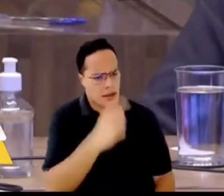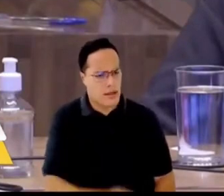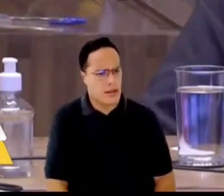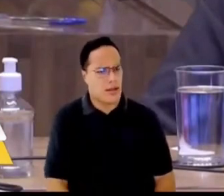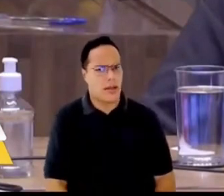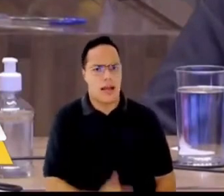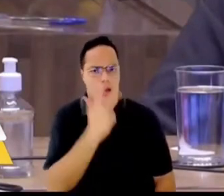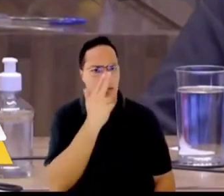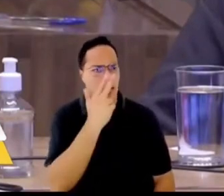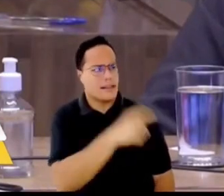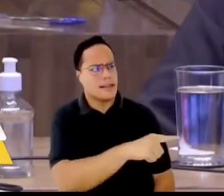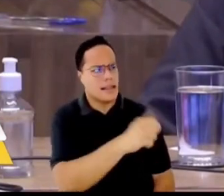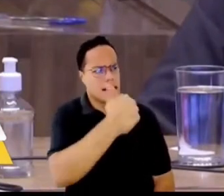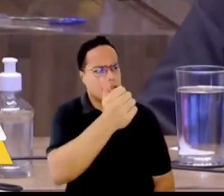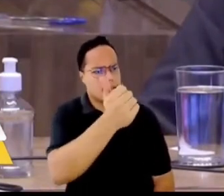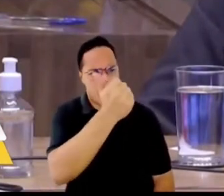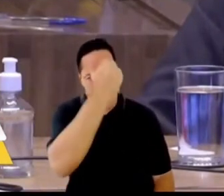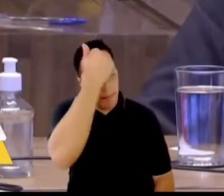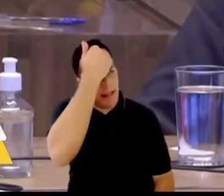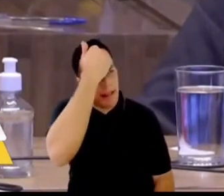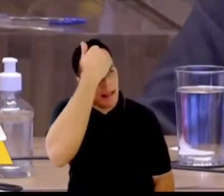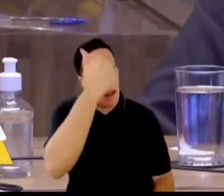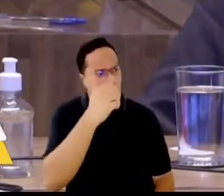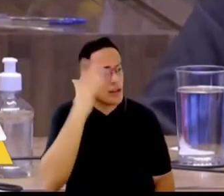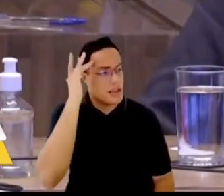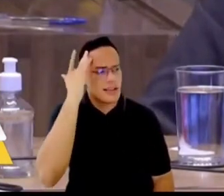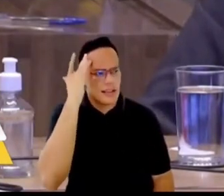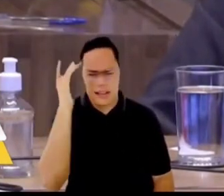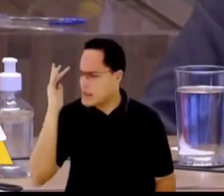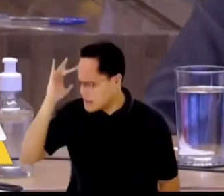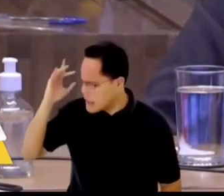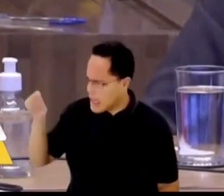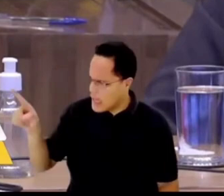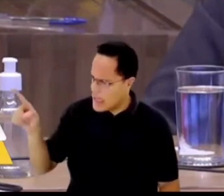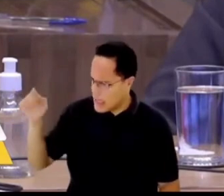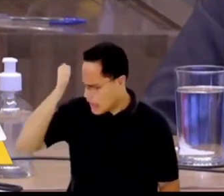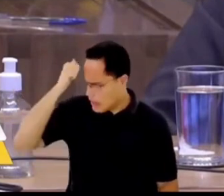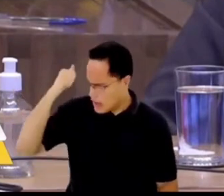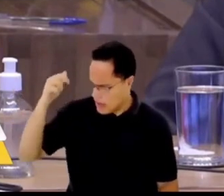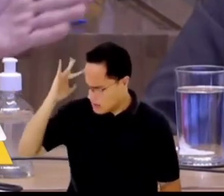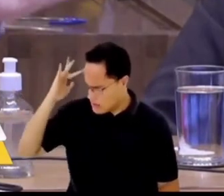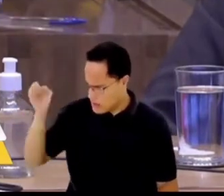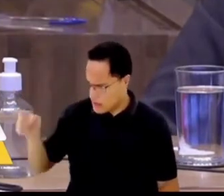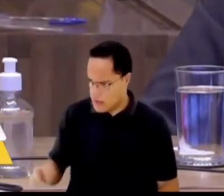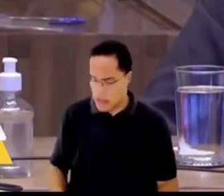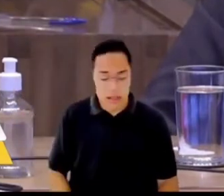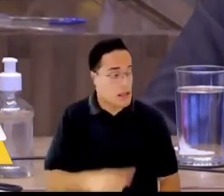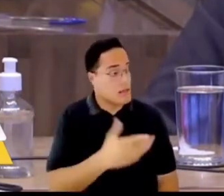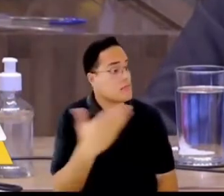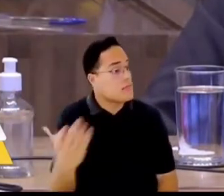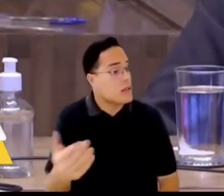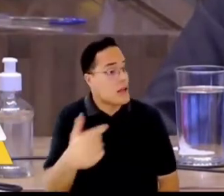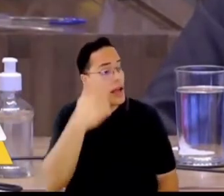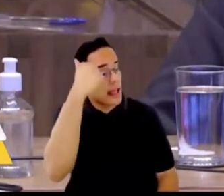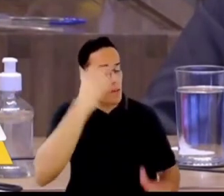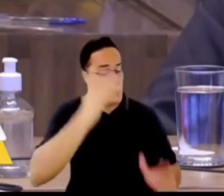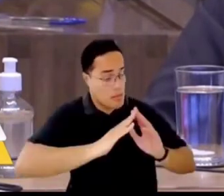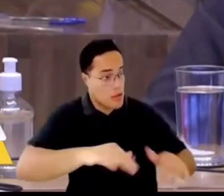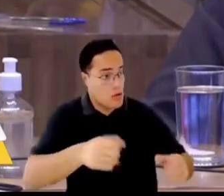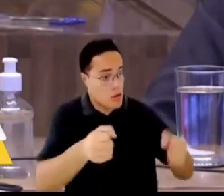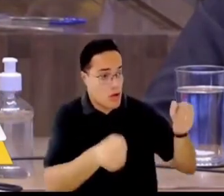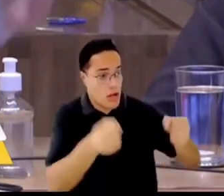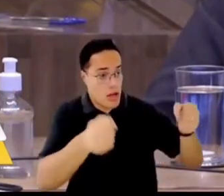se arrependeu. O senhor acha que ele se arrependeu? Ele pediu para eu parar o carro na terceira